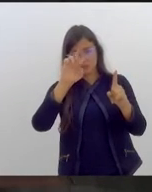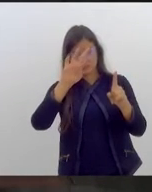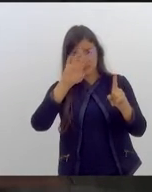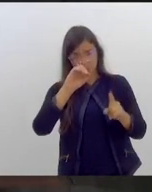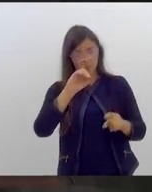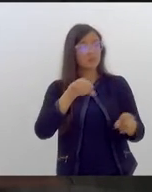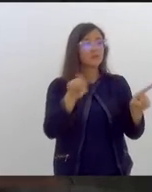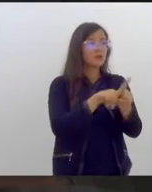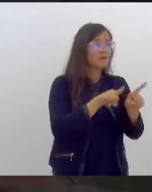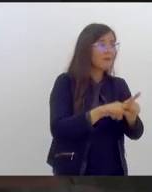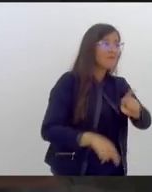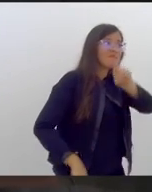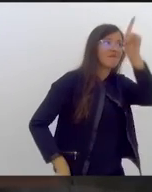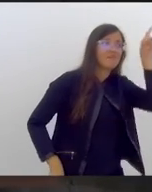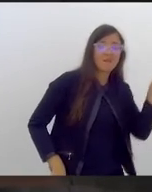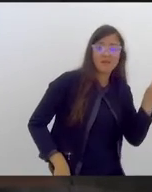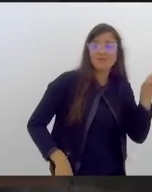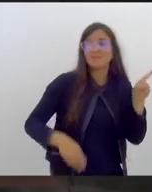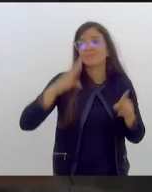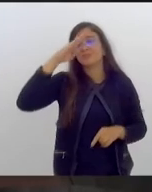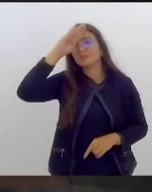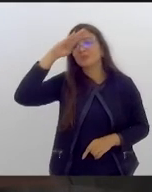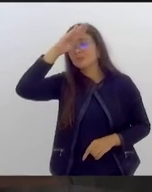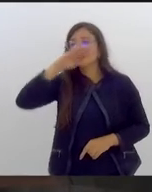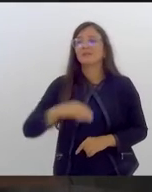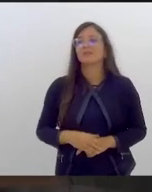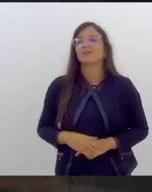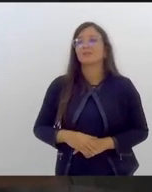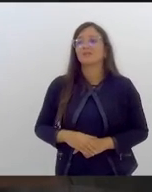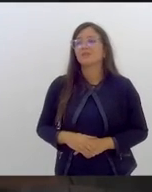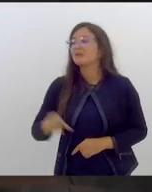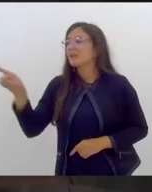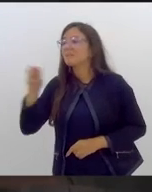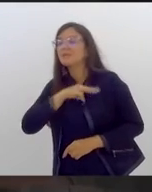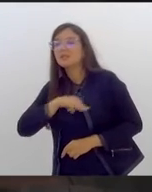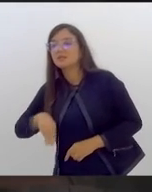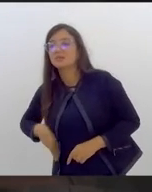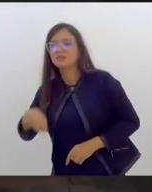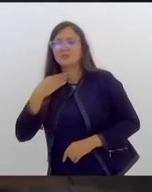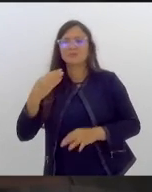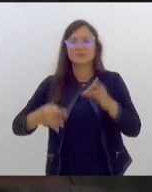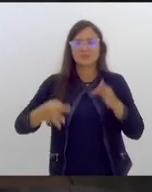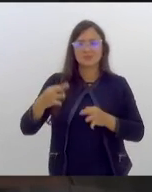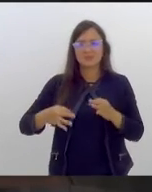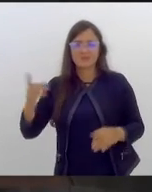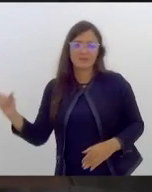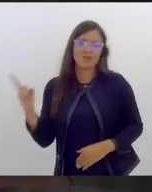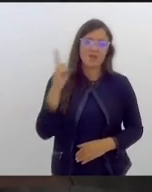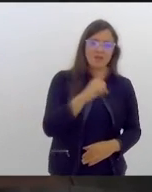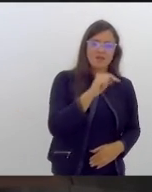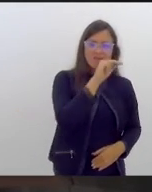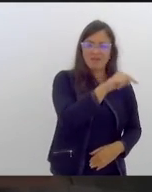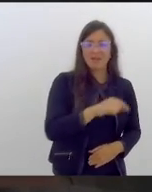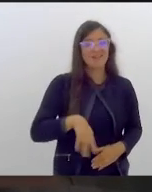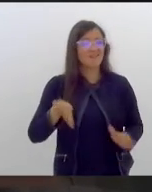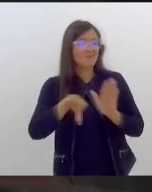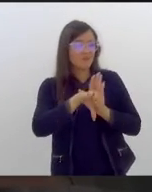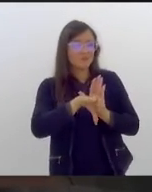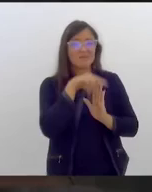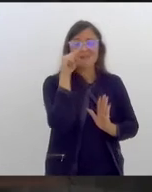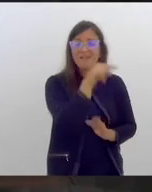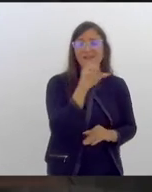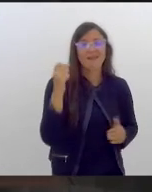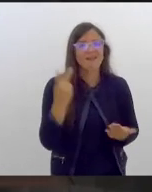destacar o ministro da justiça para lidar com aquele delito e aquele delitoso que afrontou a polícia federal